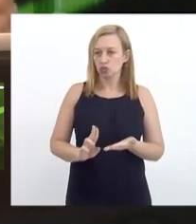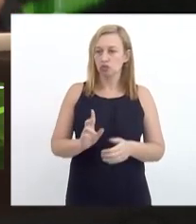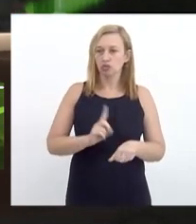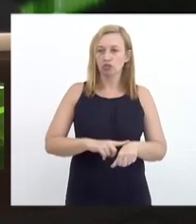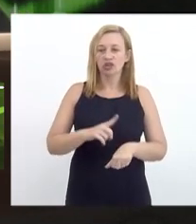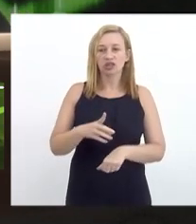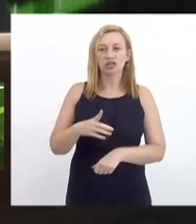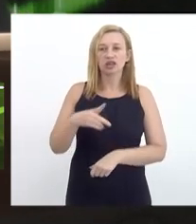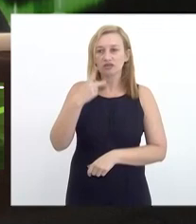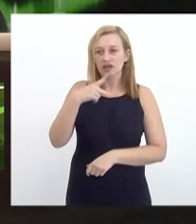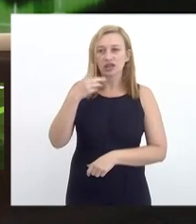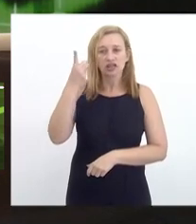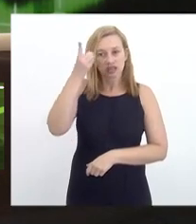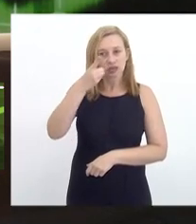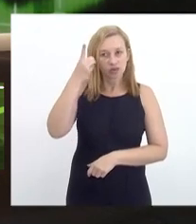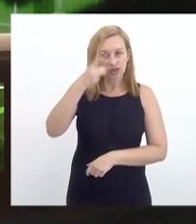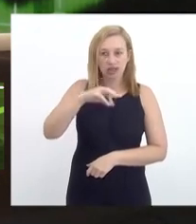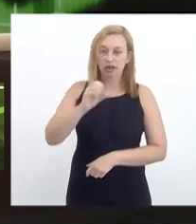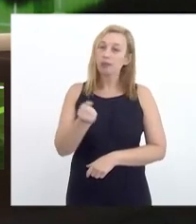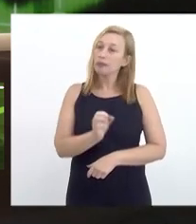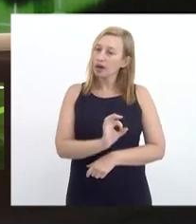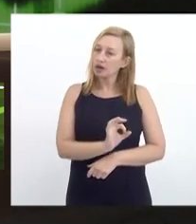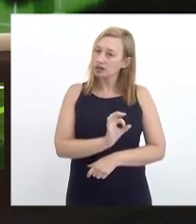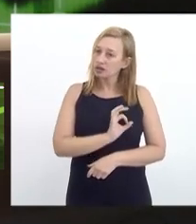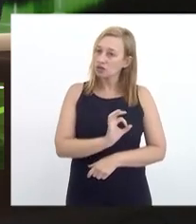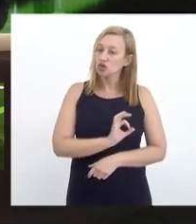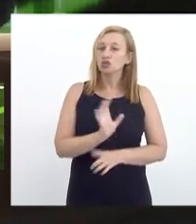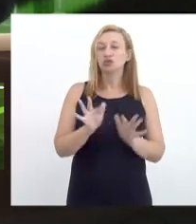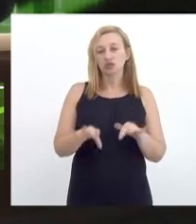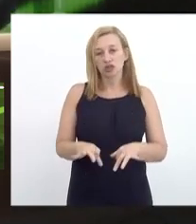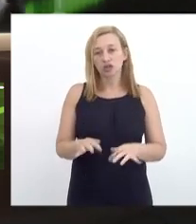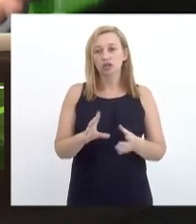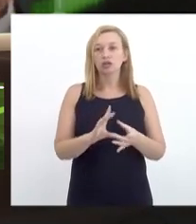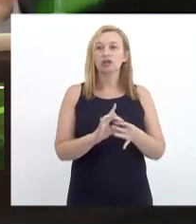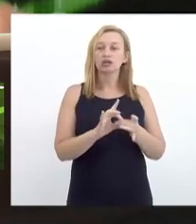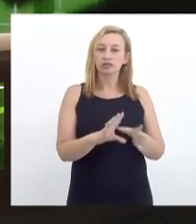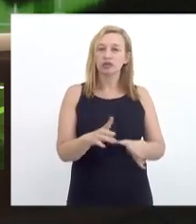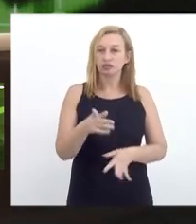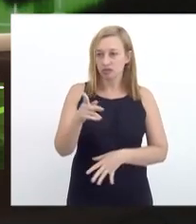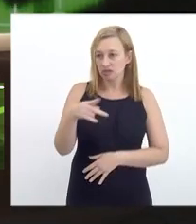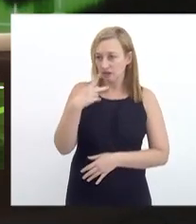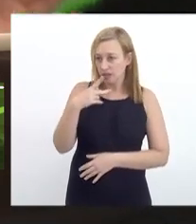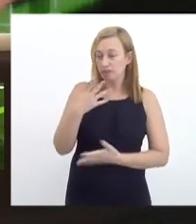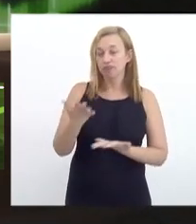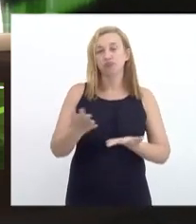Afinal Para não acontecer Um debate Eu abro Para a vossa excelência